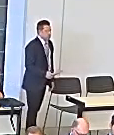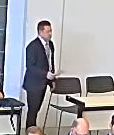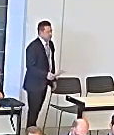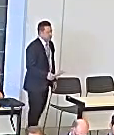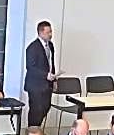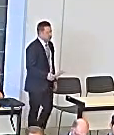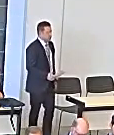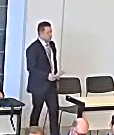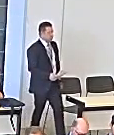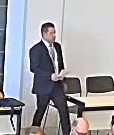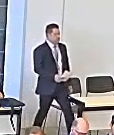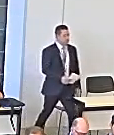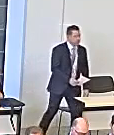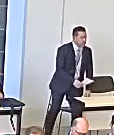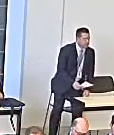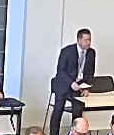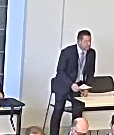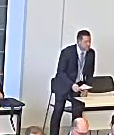2016,